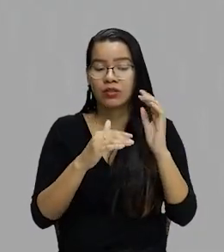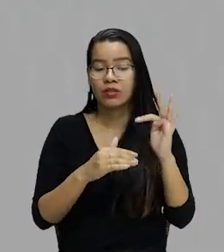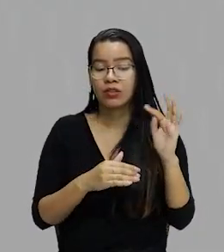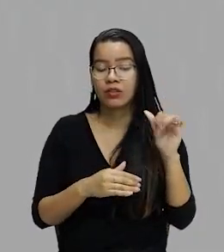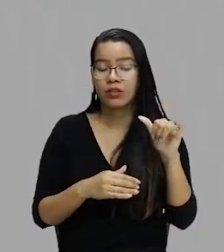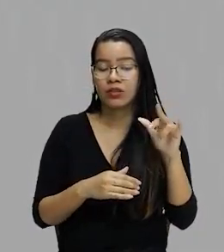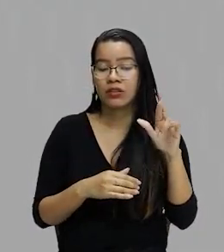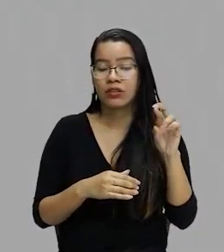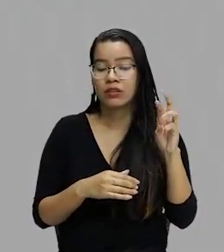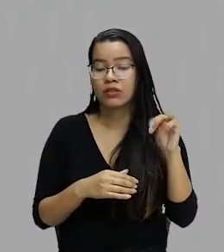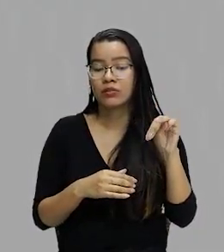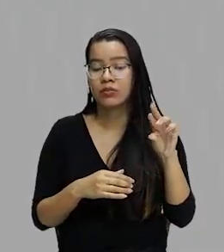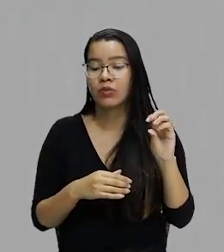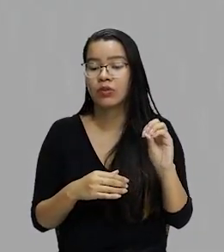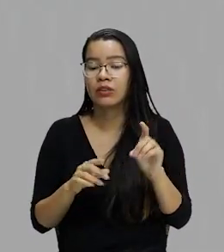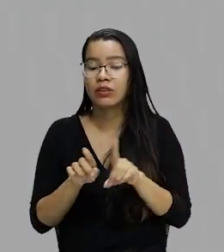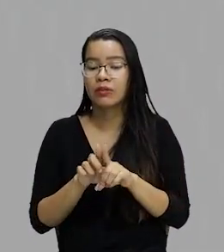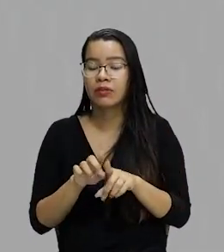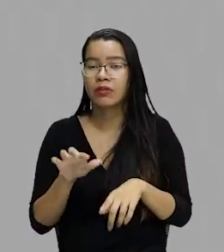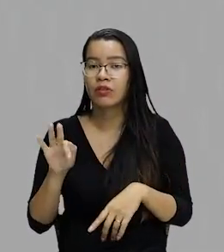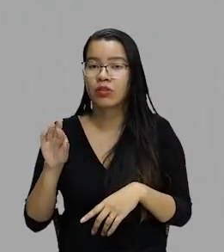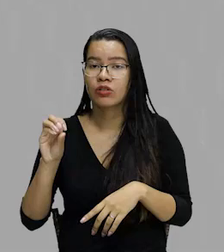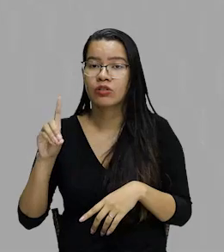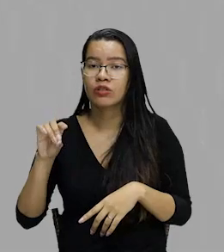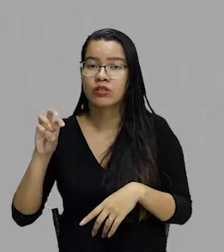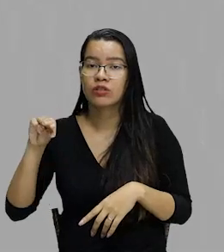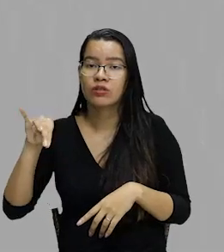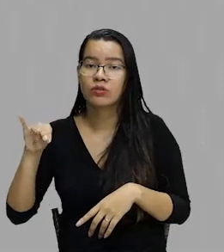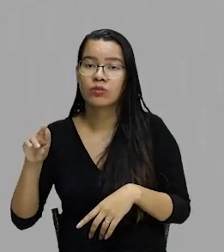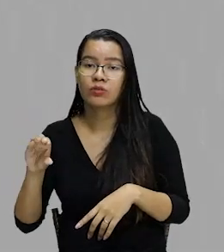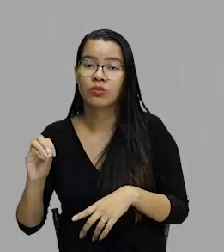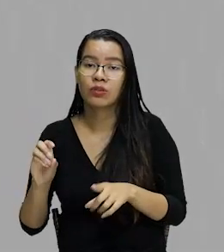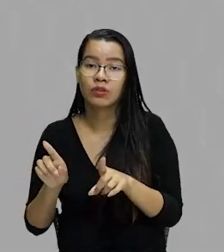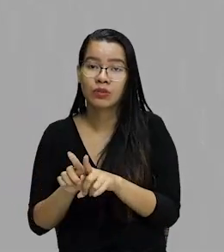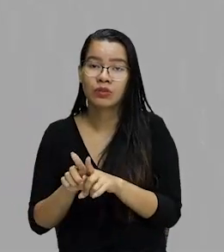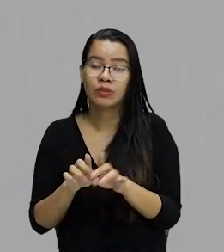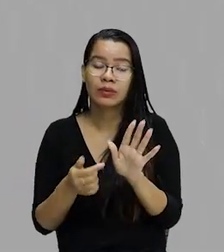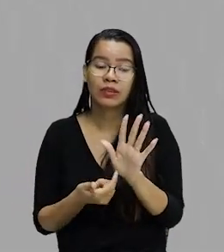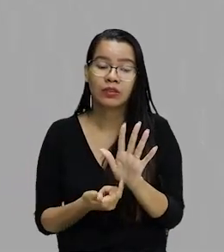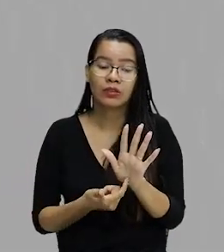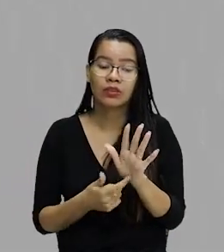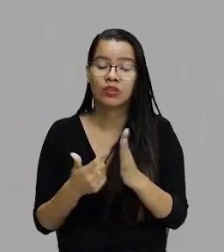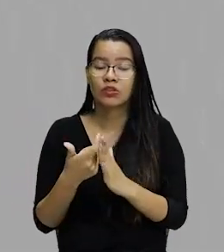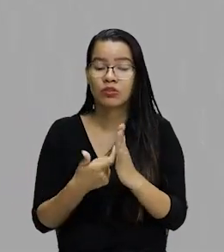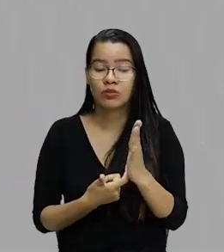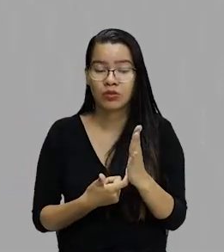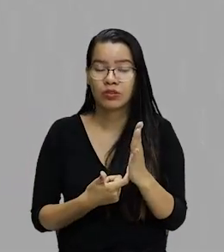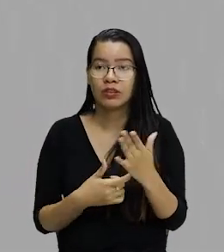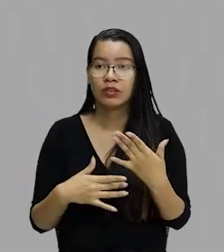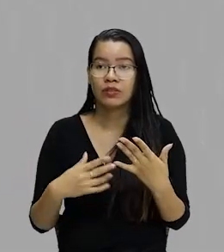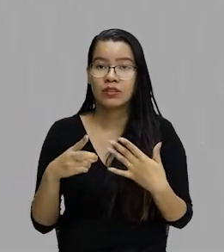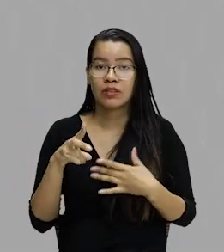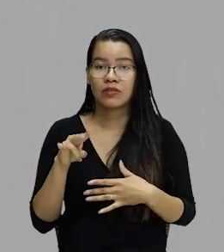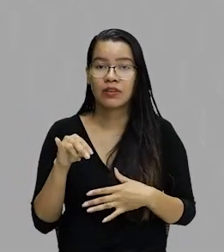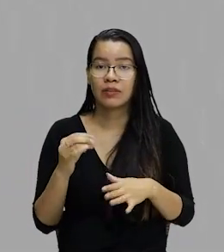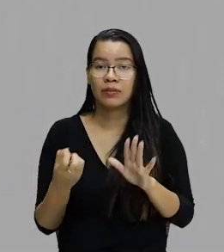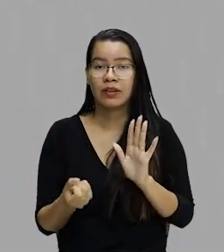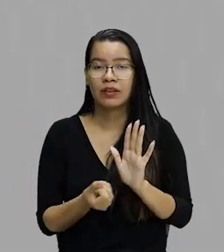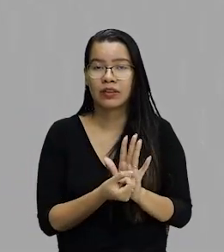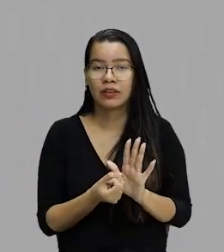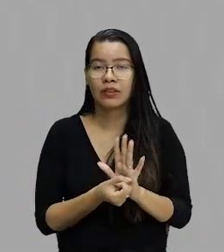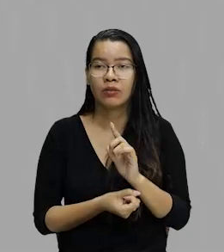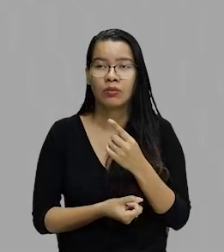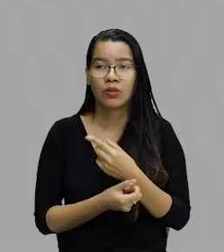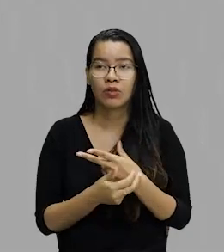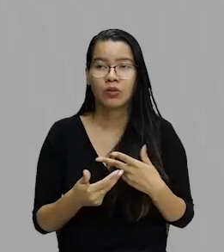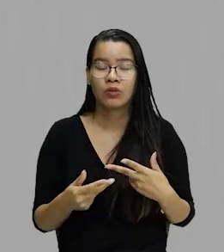trabalho agora sendo apresentado e no texto trazendo também esta condição. Portanto, você vai marcar aí, tá? Uma coisa